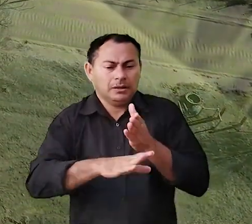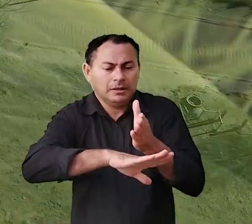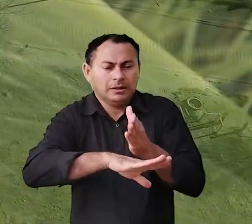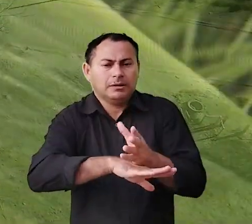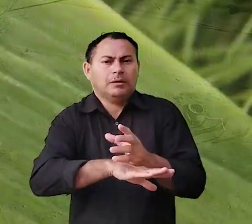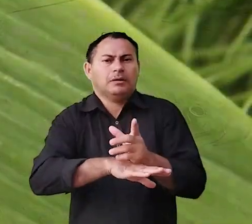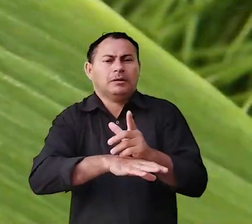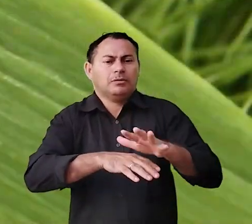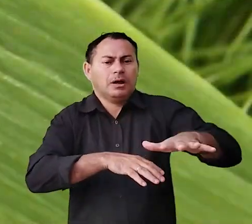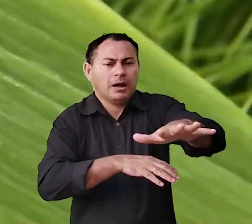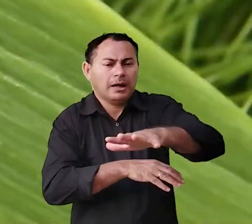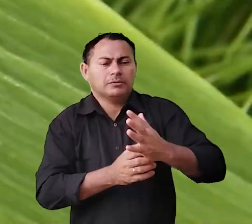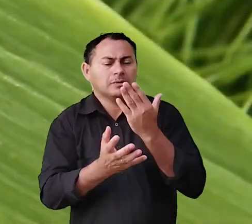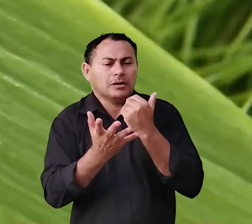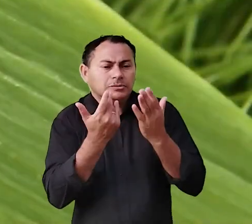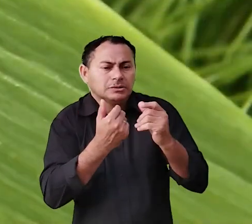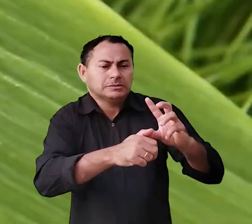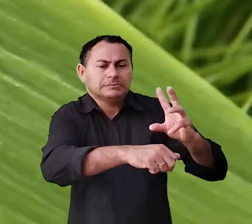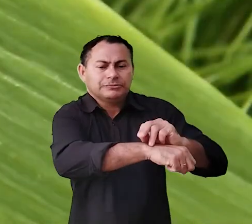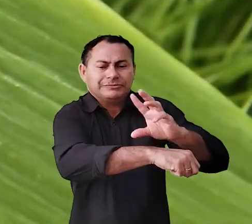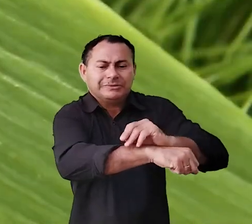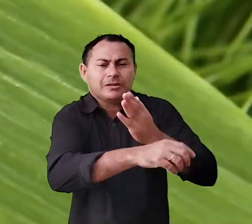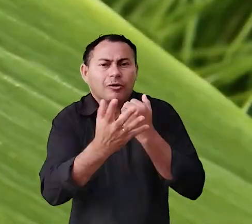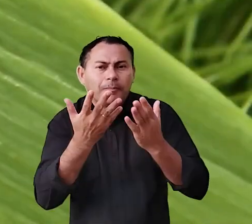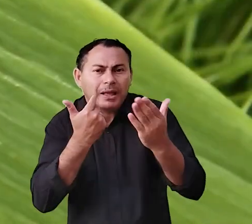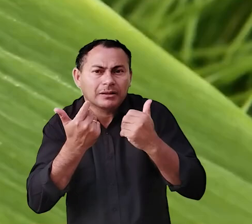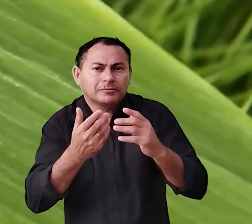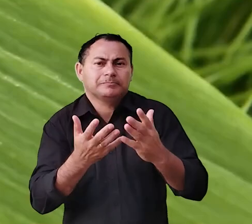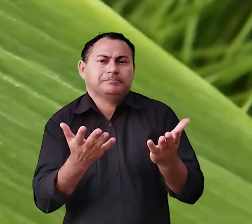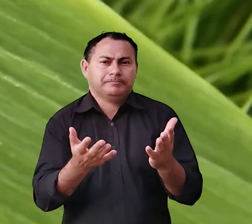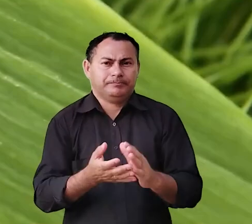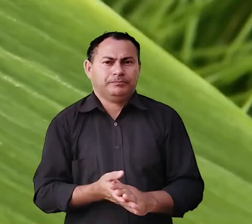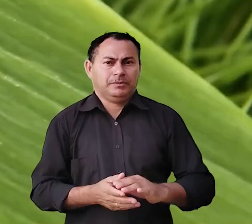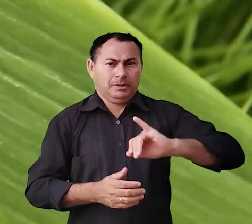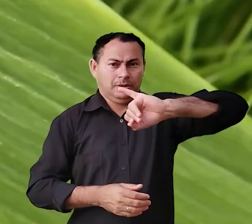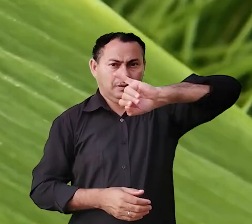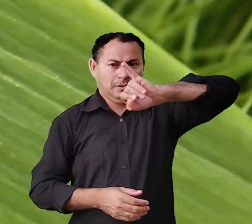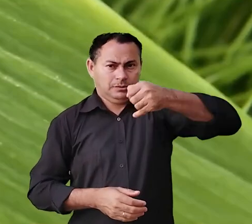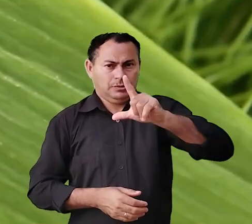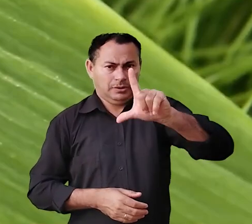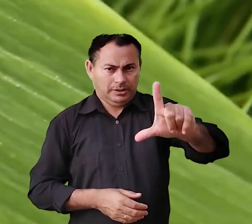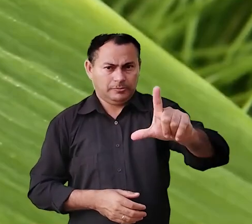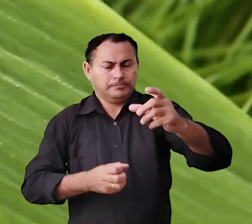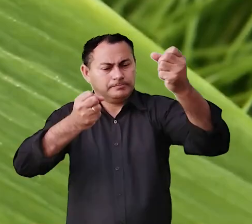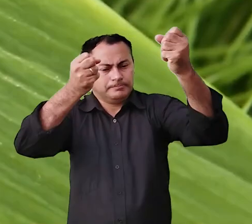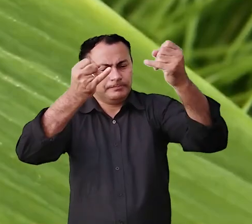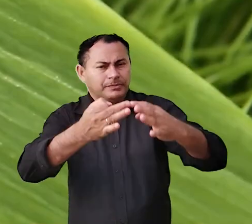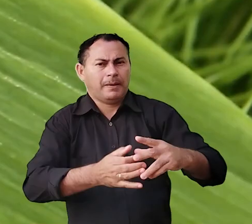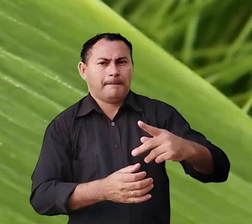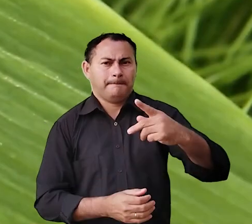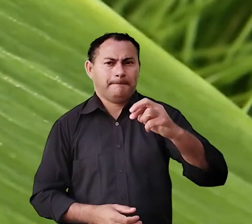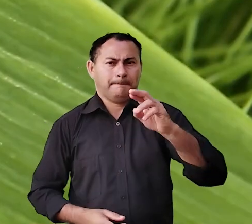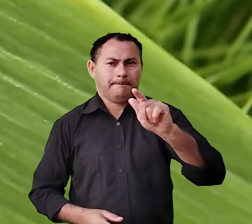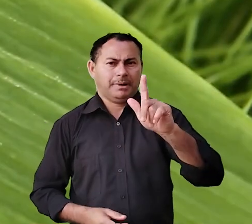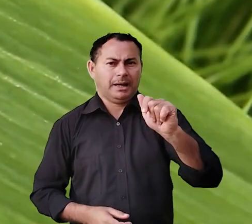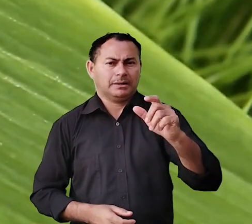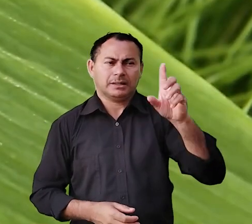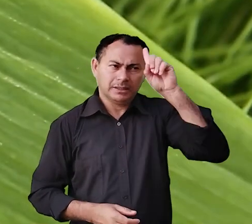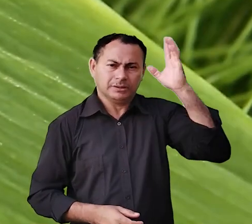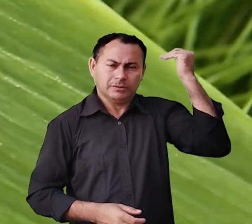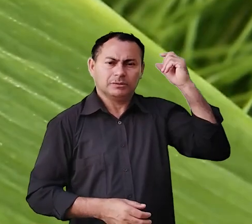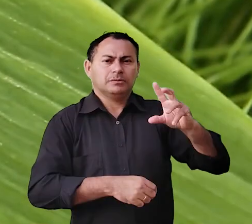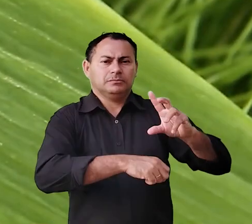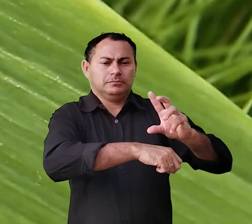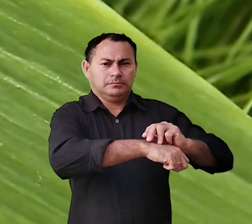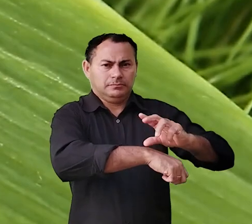estão avançando sobre uma área e destruindo a vegetação. Joel está descrevendo uma praga dos seus dias,